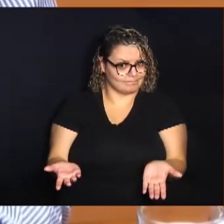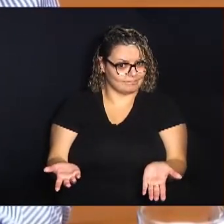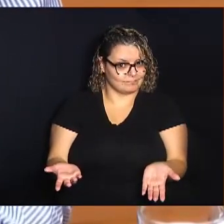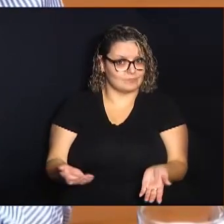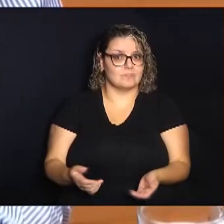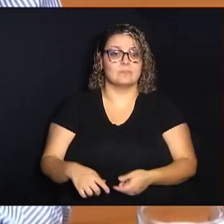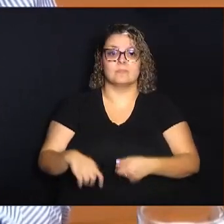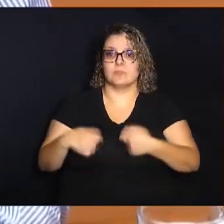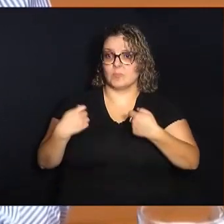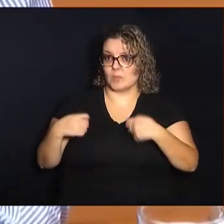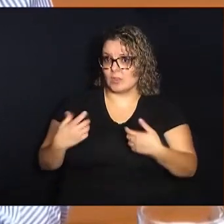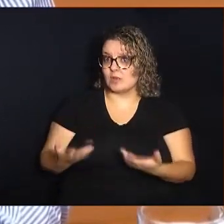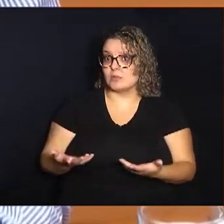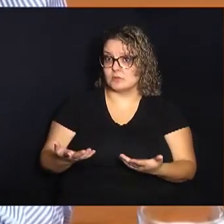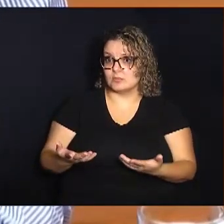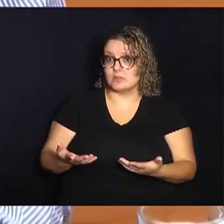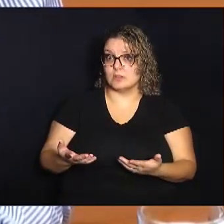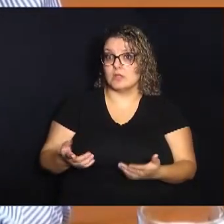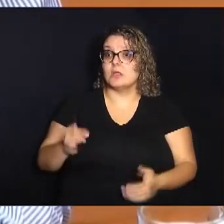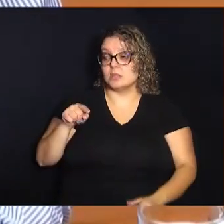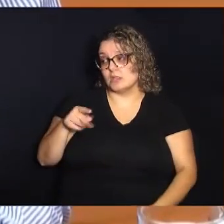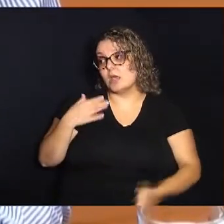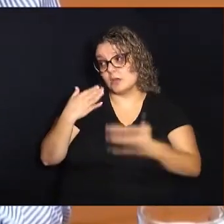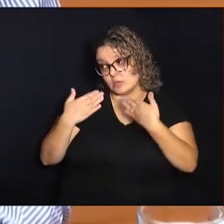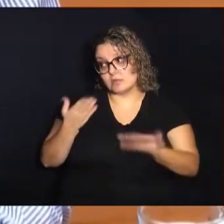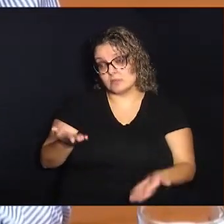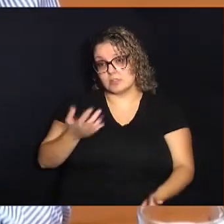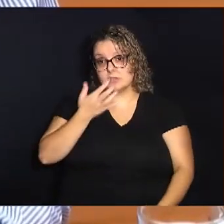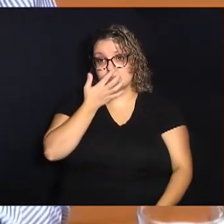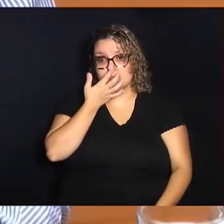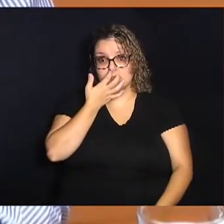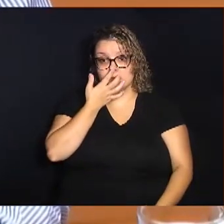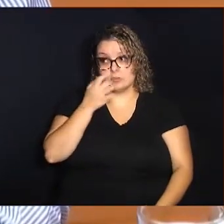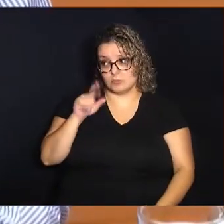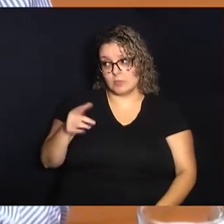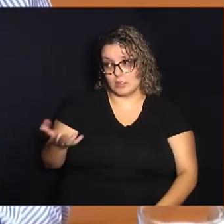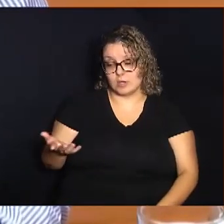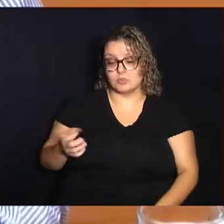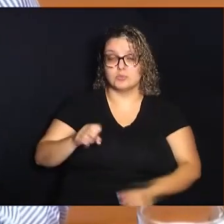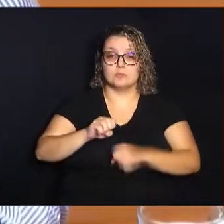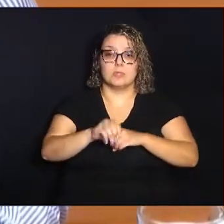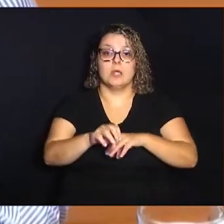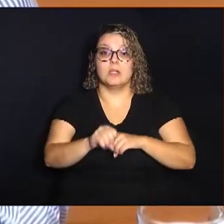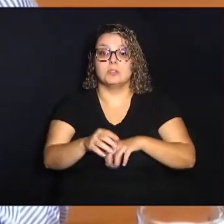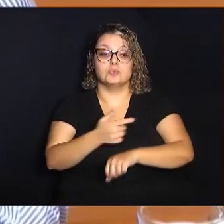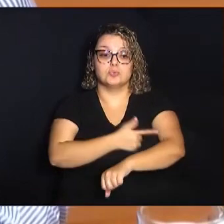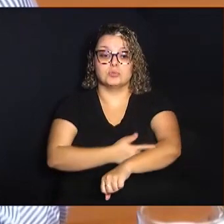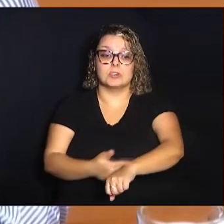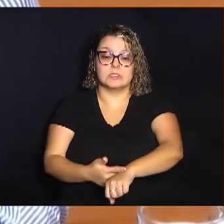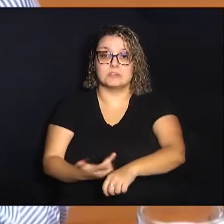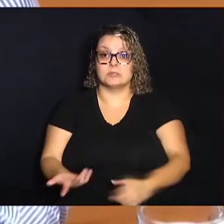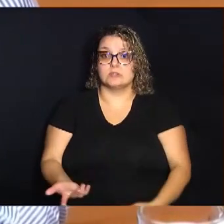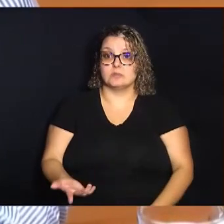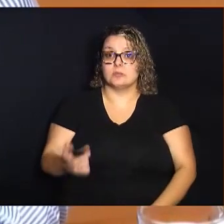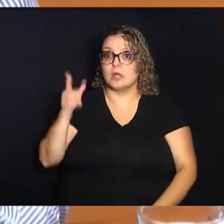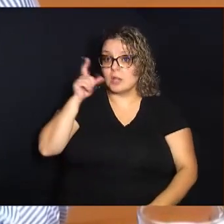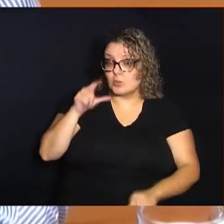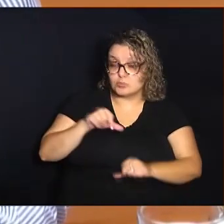que seja... Então, nisso que a gente estava conversando, né, Riana, sobre a educação, a gente vai conseguir modificar